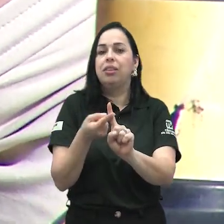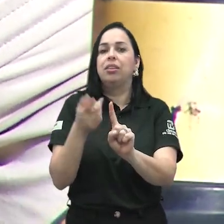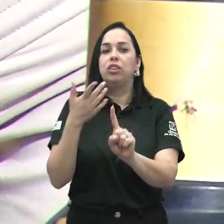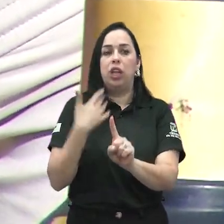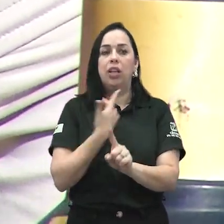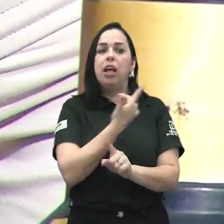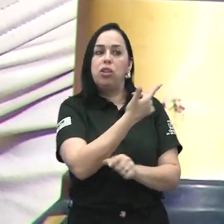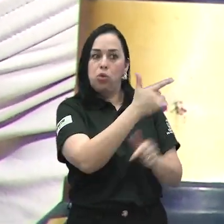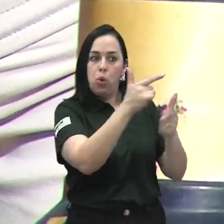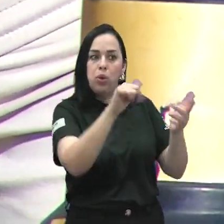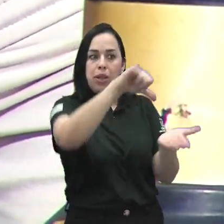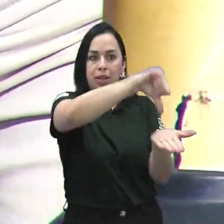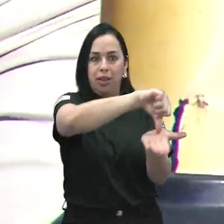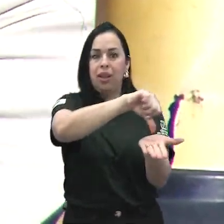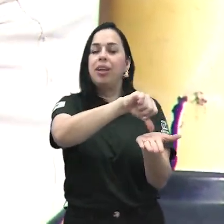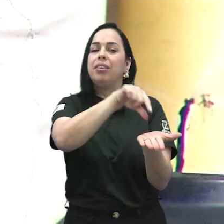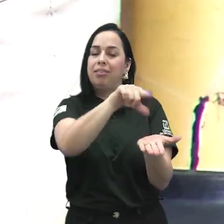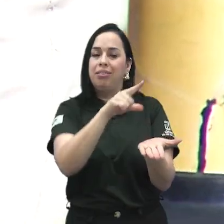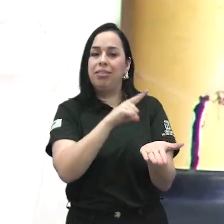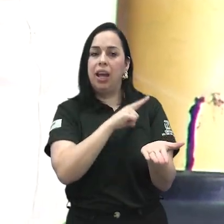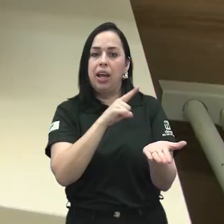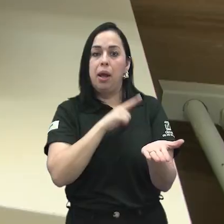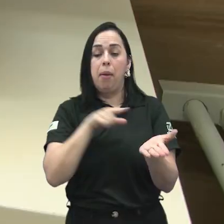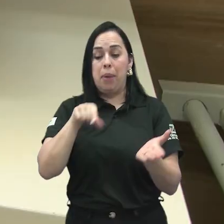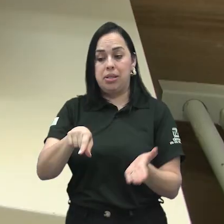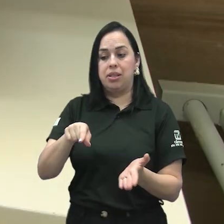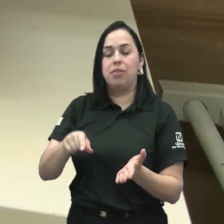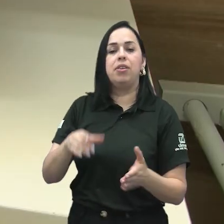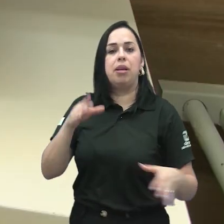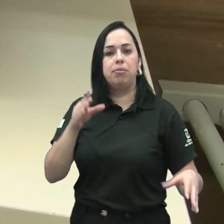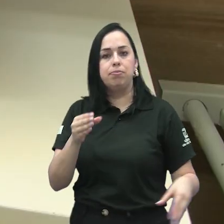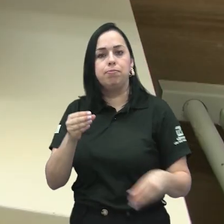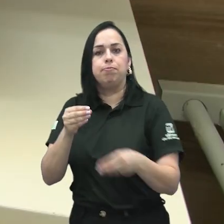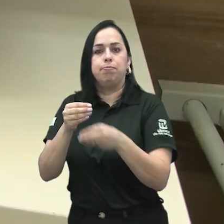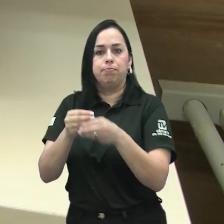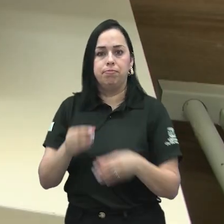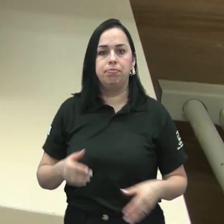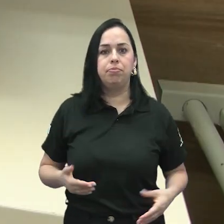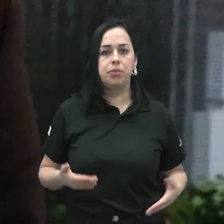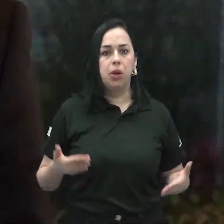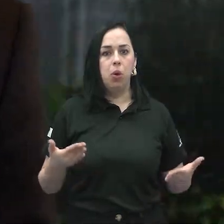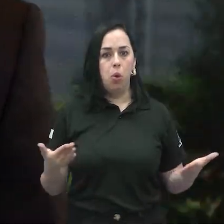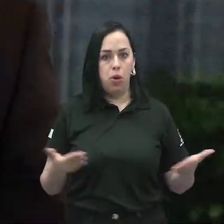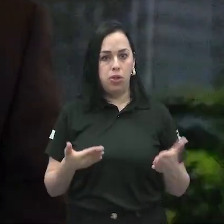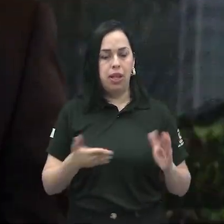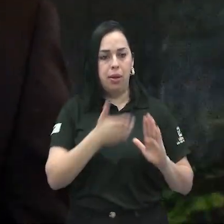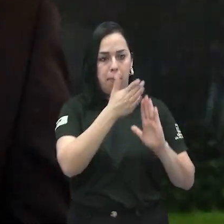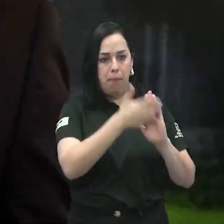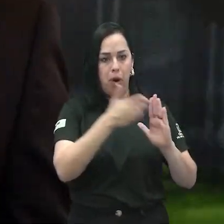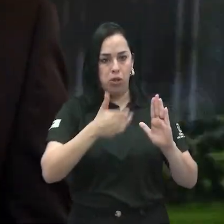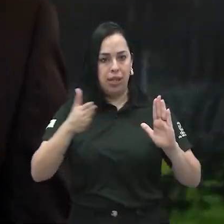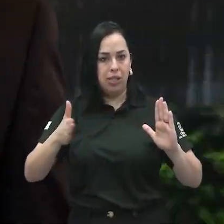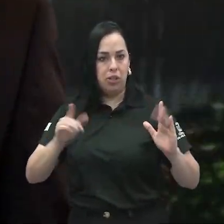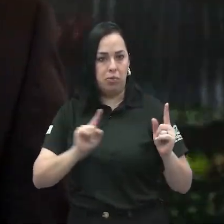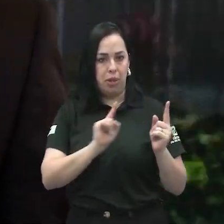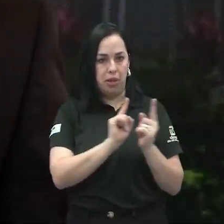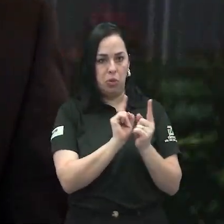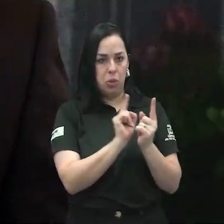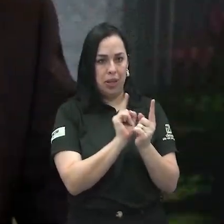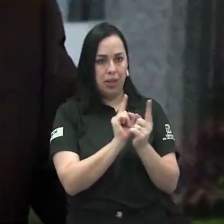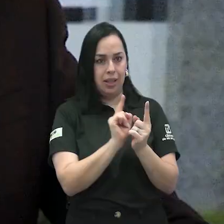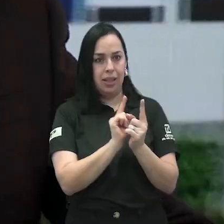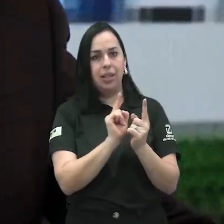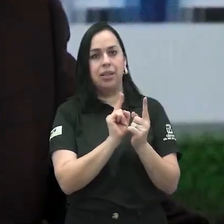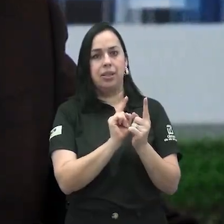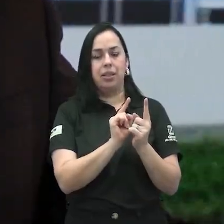município, que já existe em outras unidades de saúde, ampliando a rede de acolhimento. Hoje existe uma linha de cuidado em que é